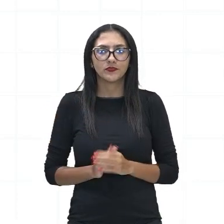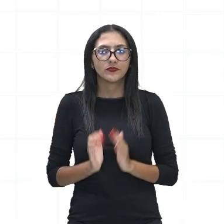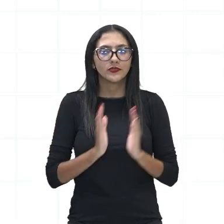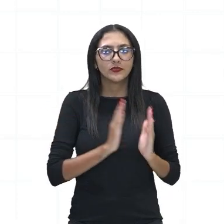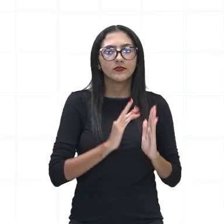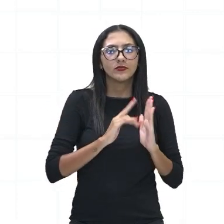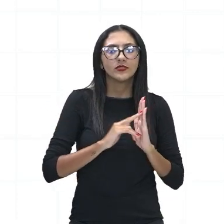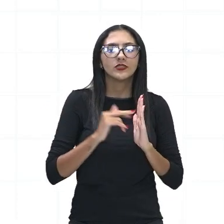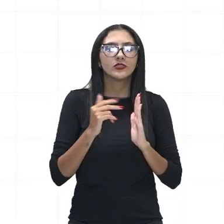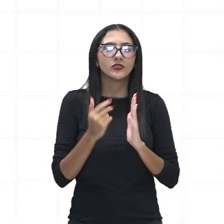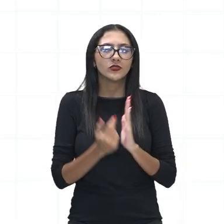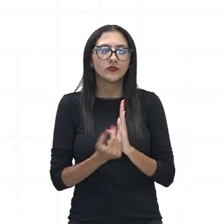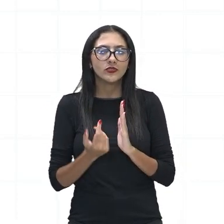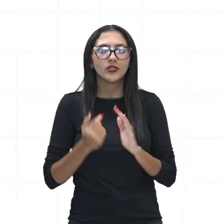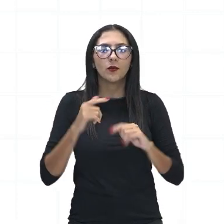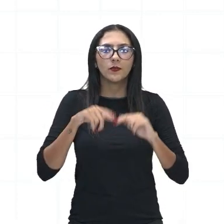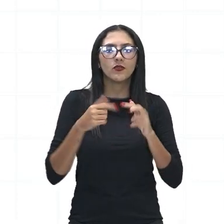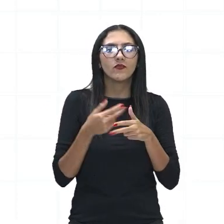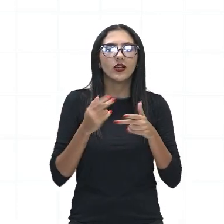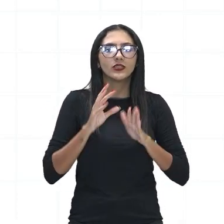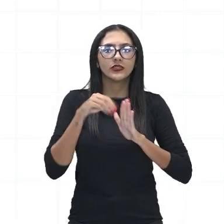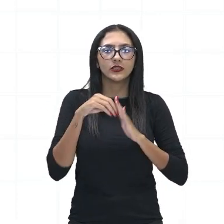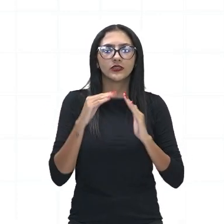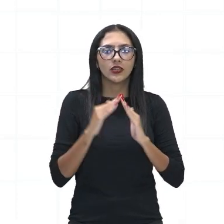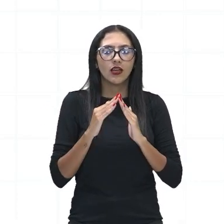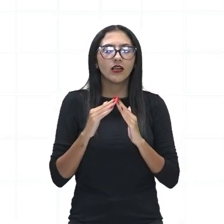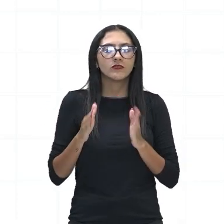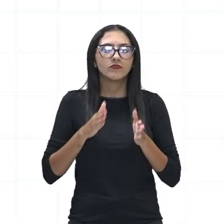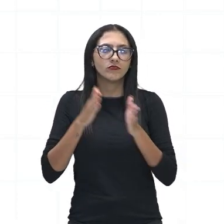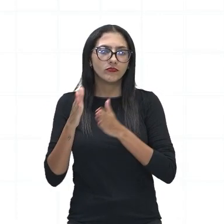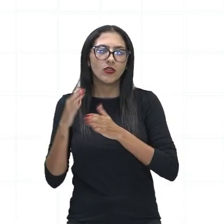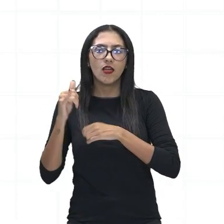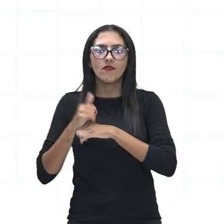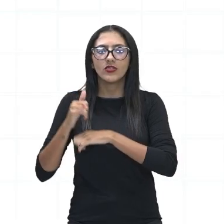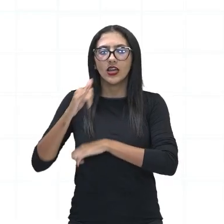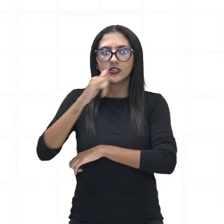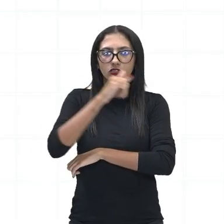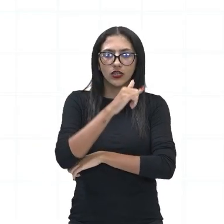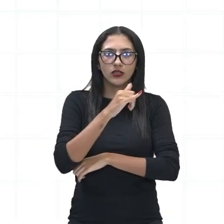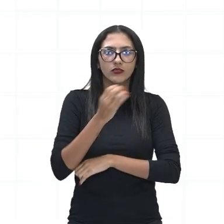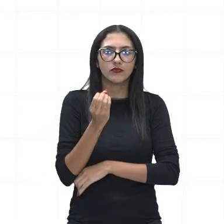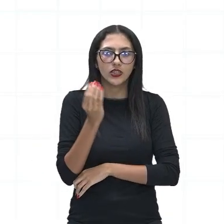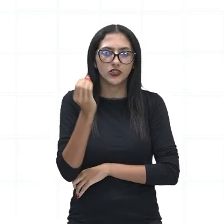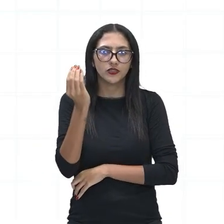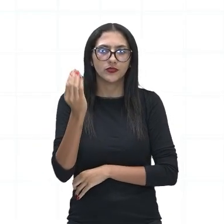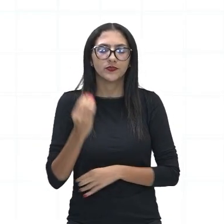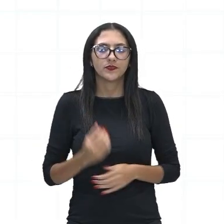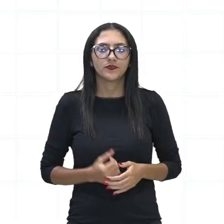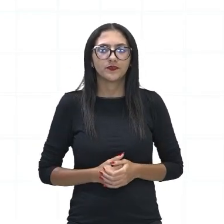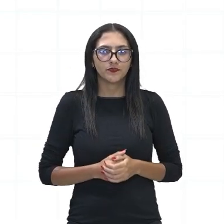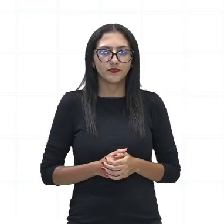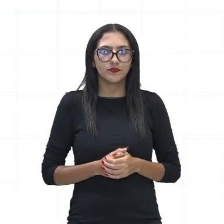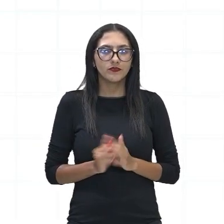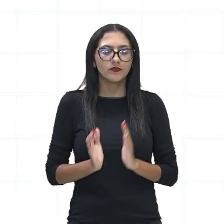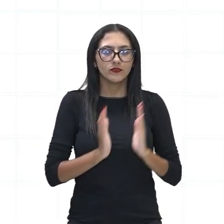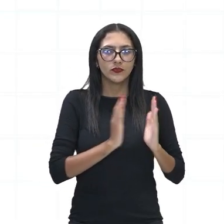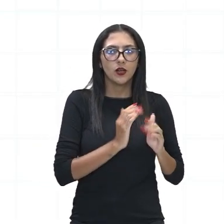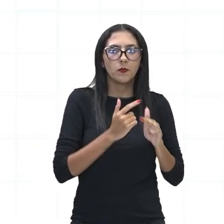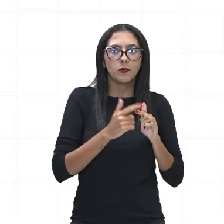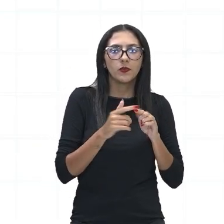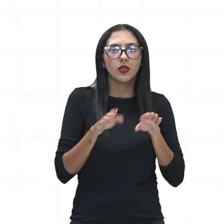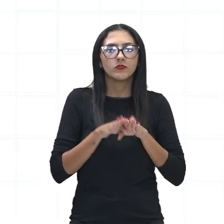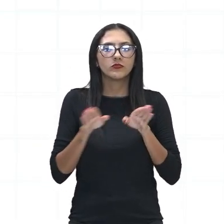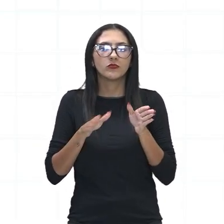móveis, travel, viagem, ou viajar, né, trouble, problemas e weather, o tempo. Então,